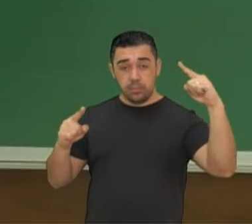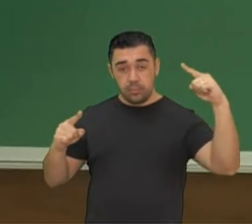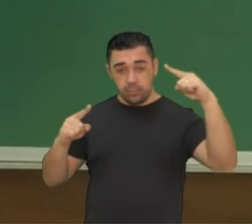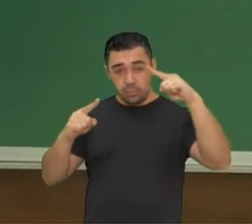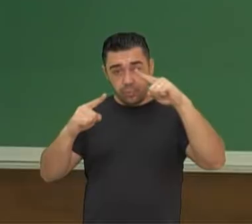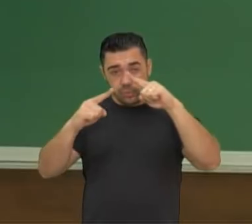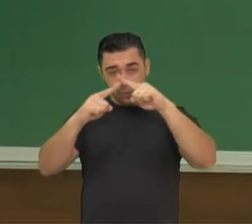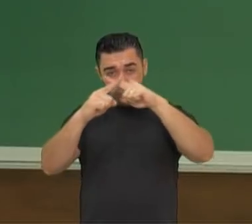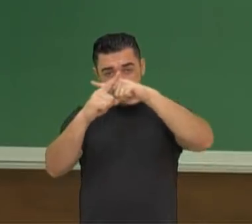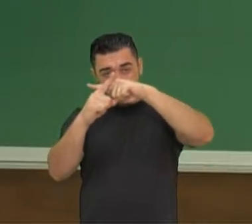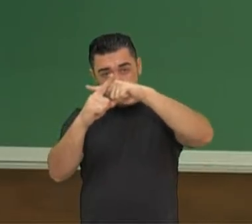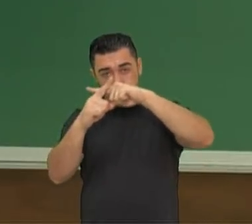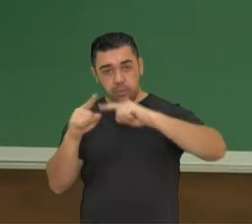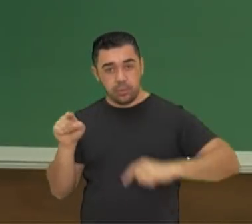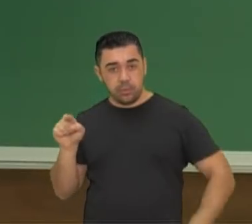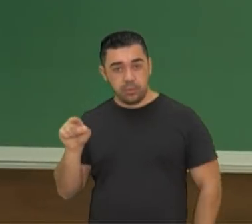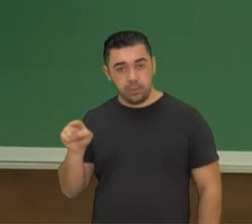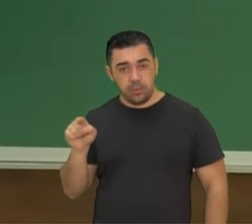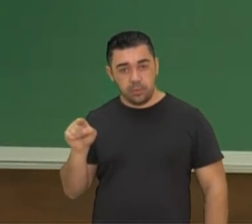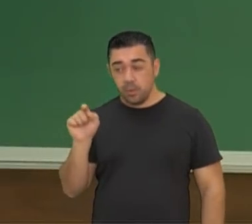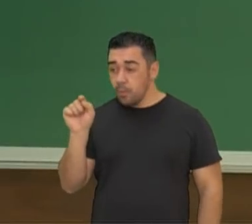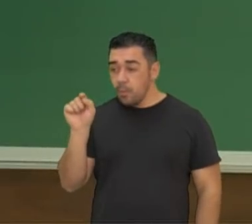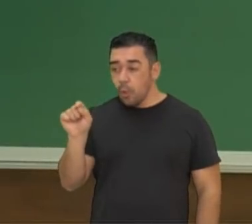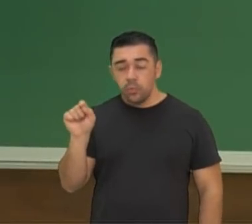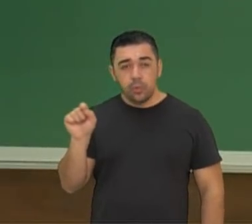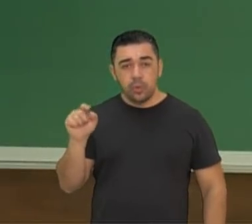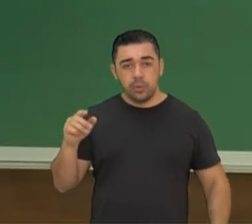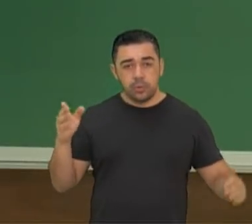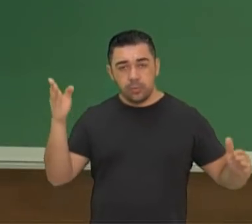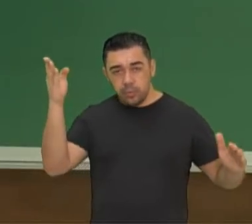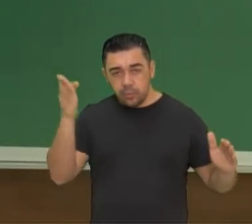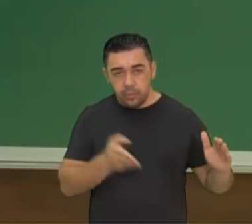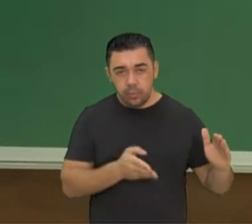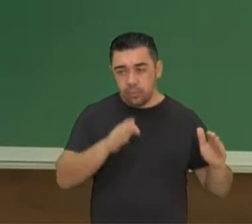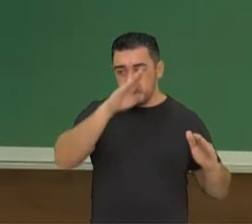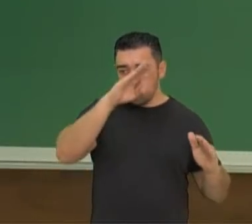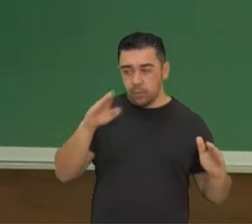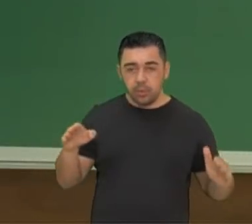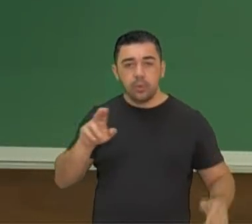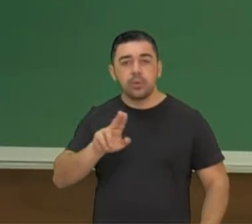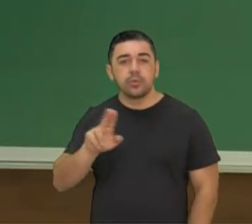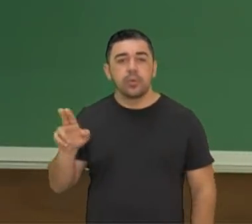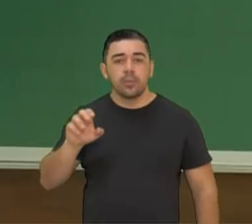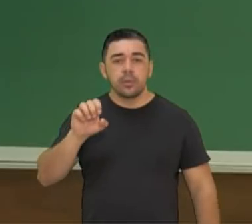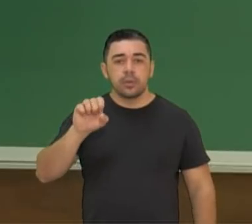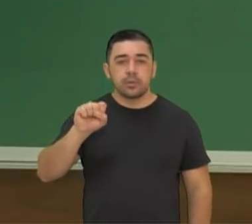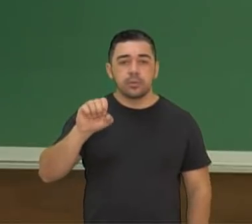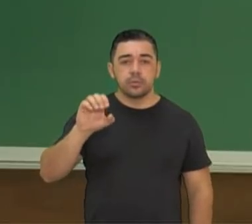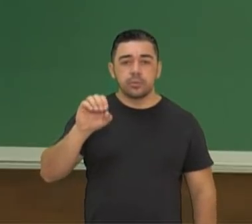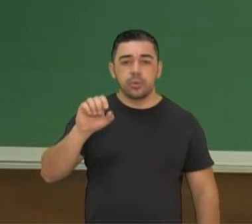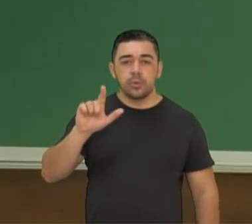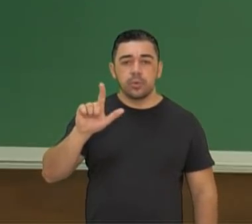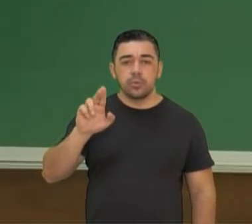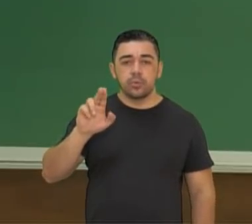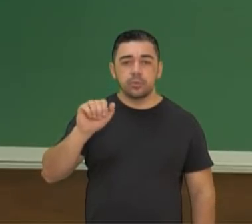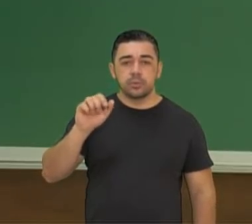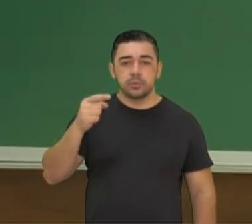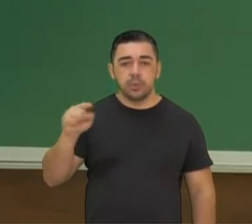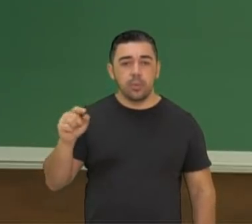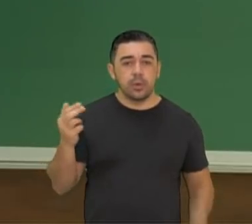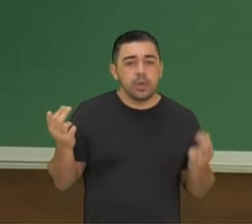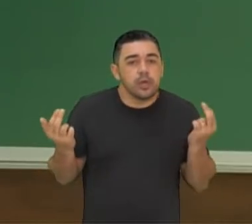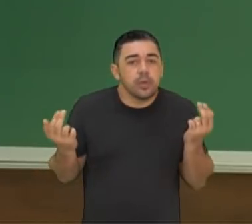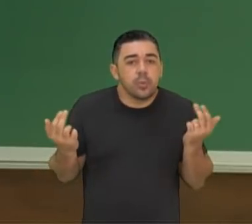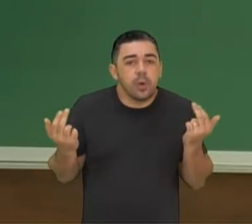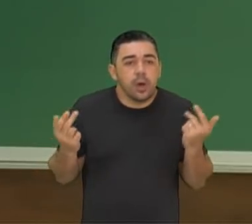se cruzam. Esse ponto onde as duas retas se cruzam é o ponto que a gente chama de solução. É uma solução que é comum para as